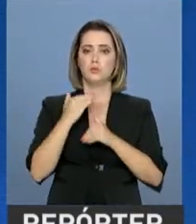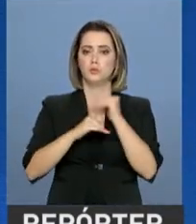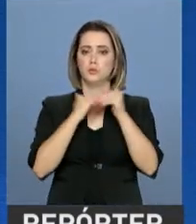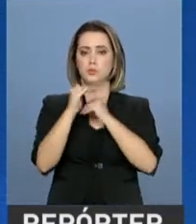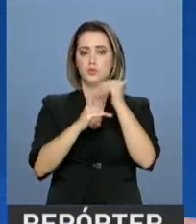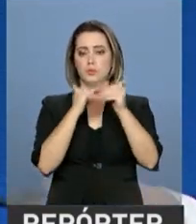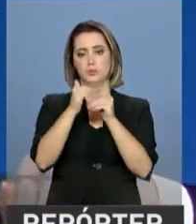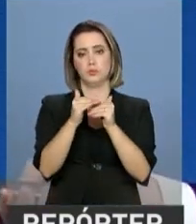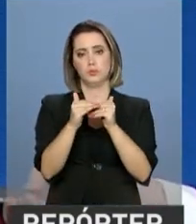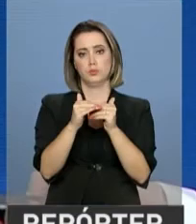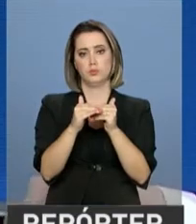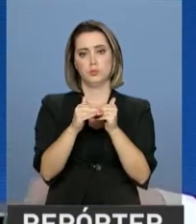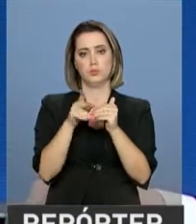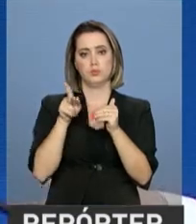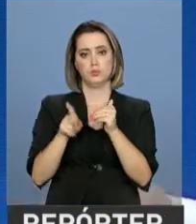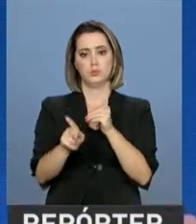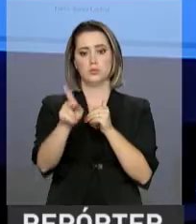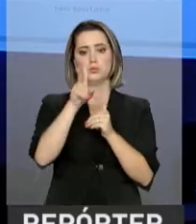crescimento